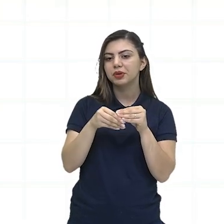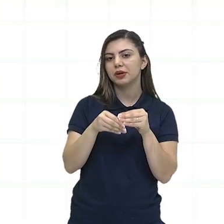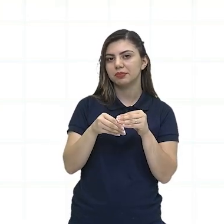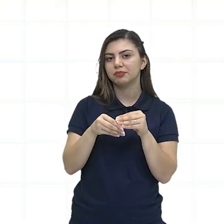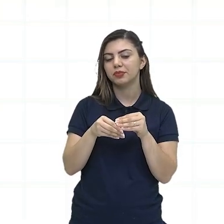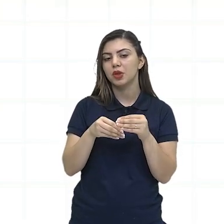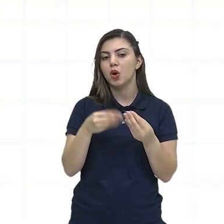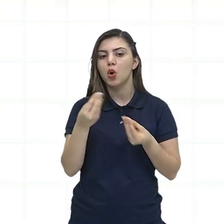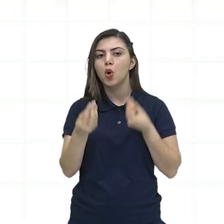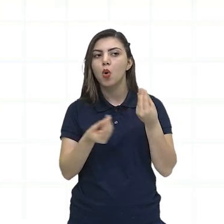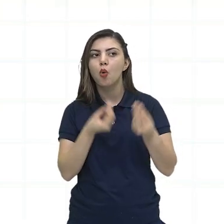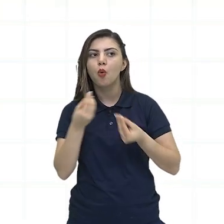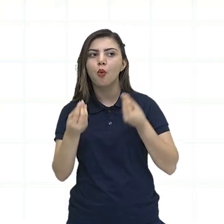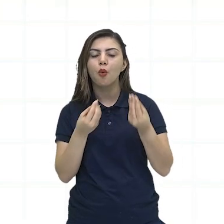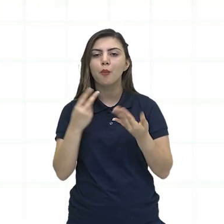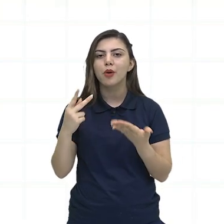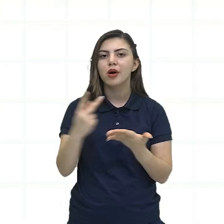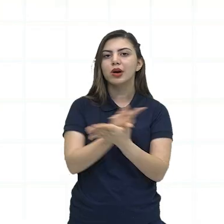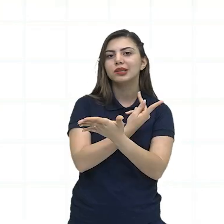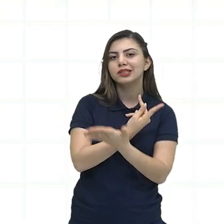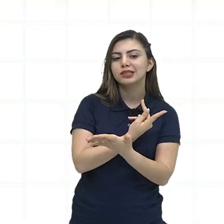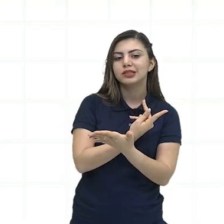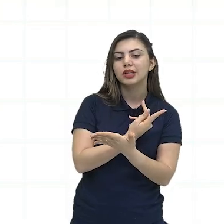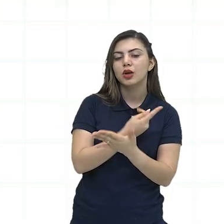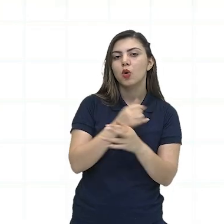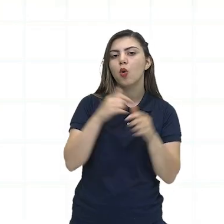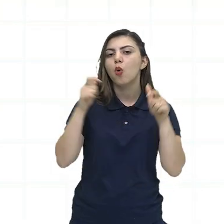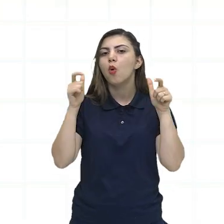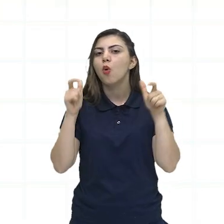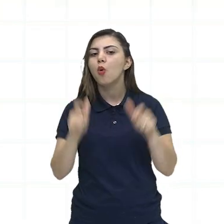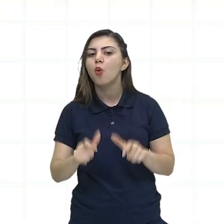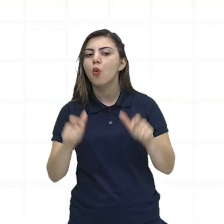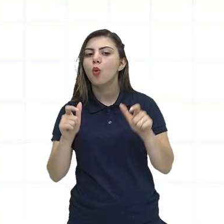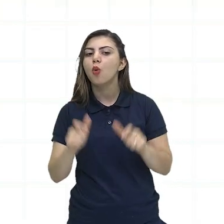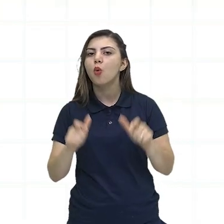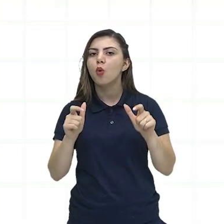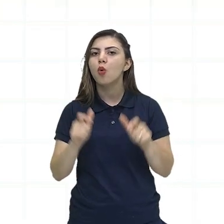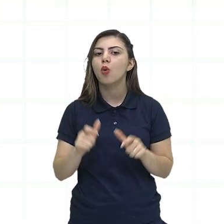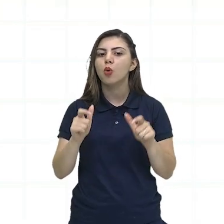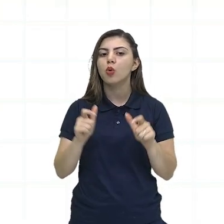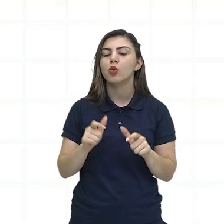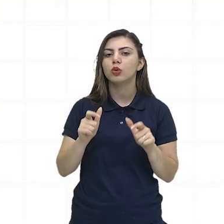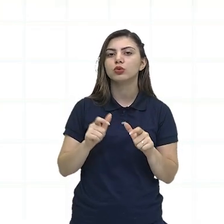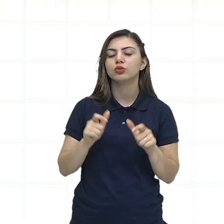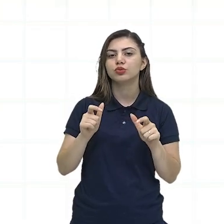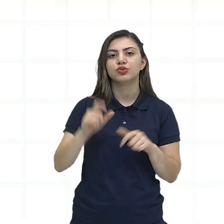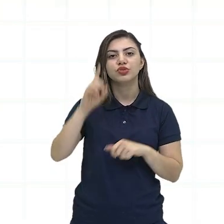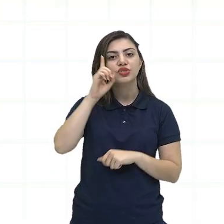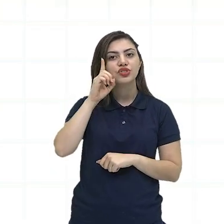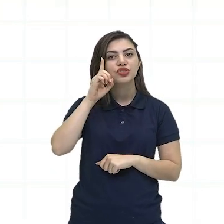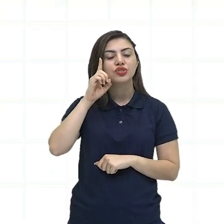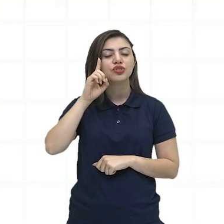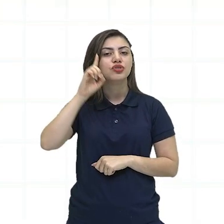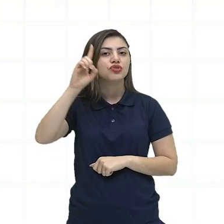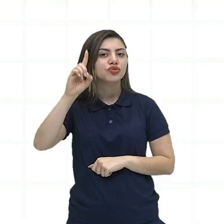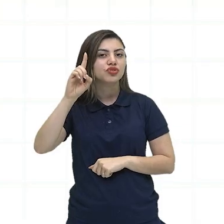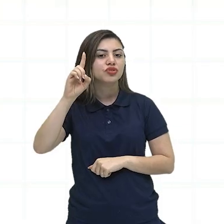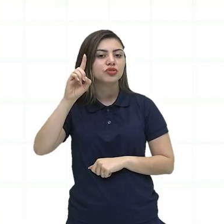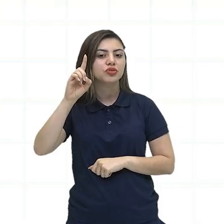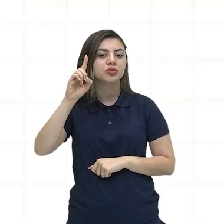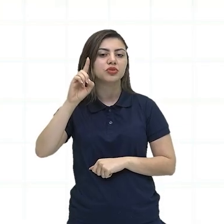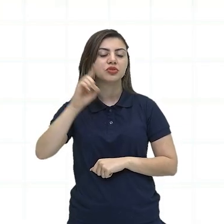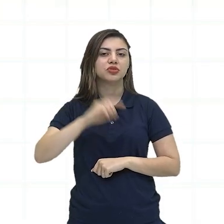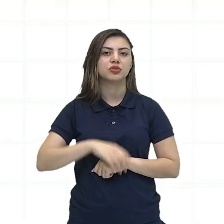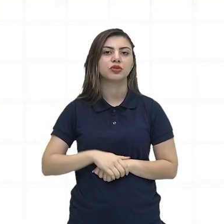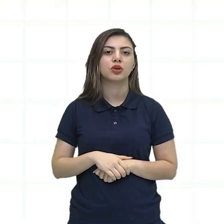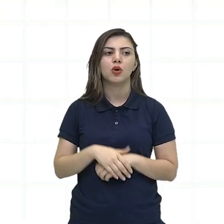how, como, when, quando, where, onde, how